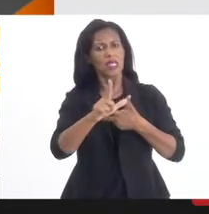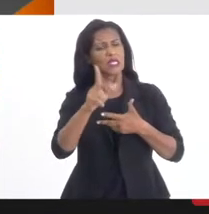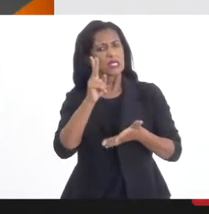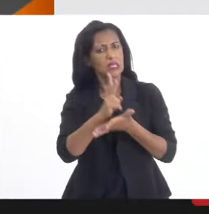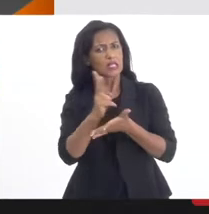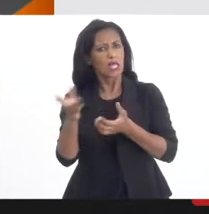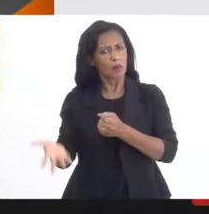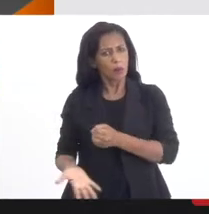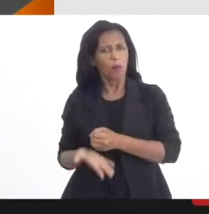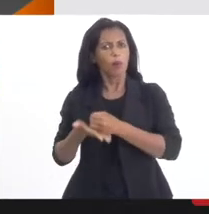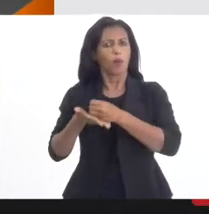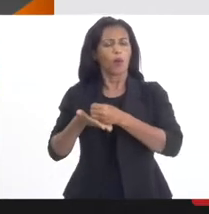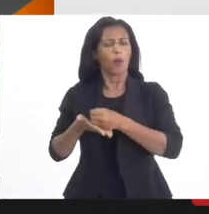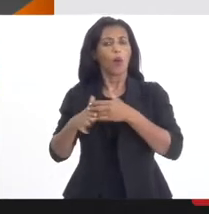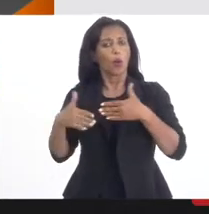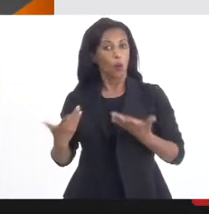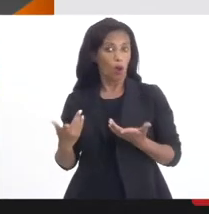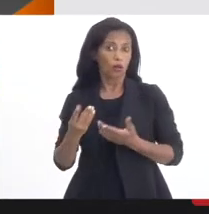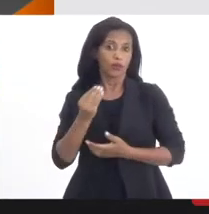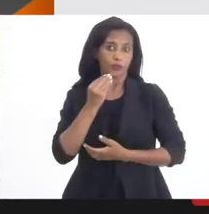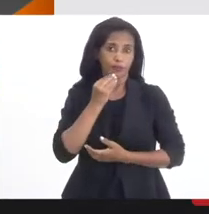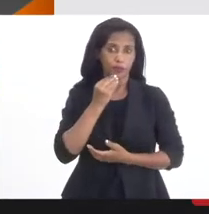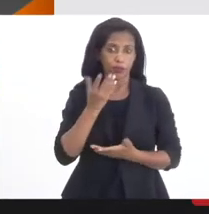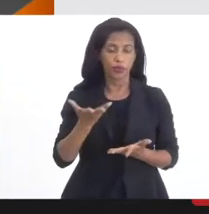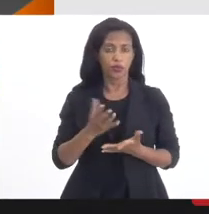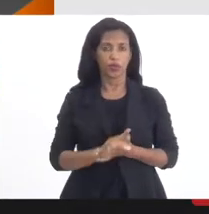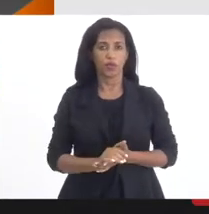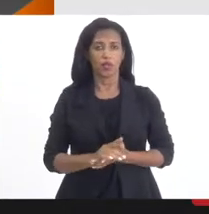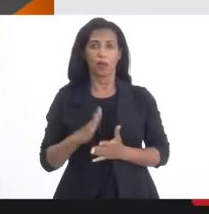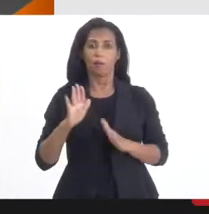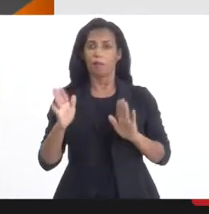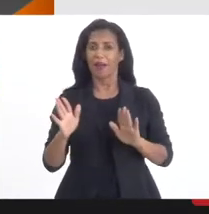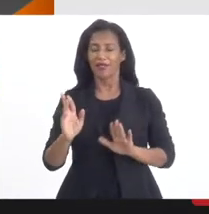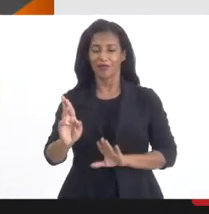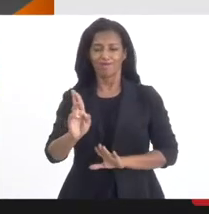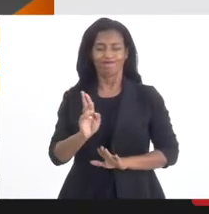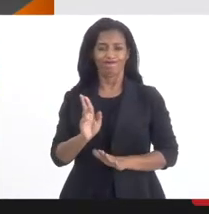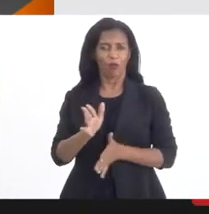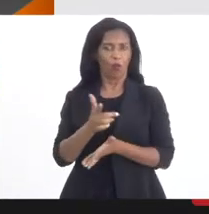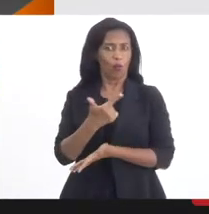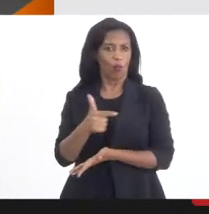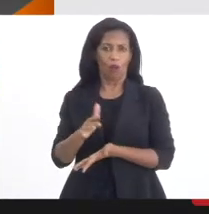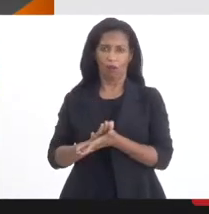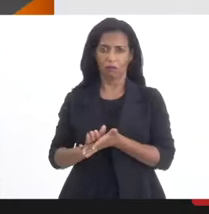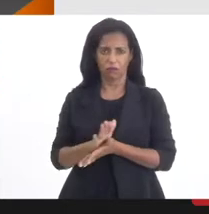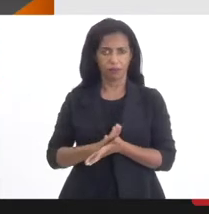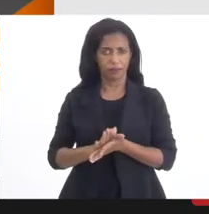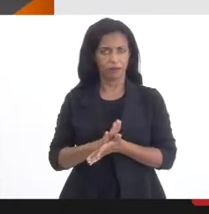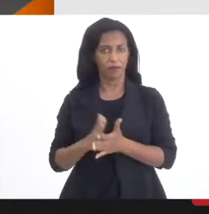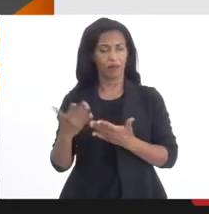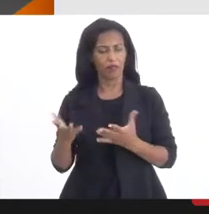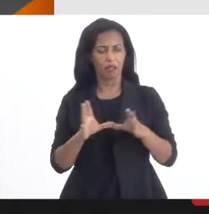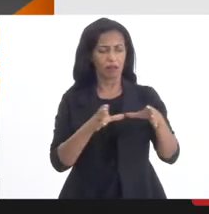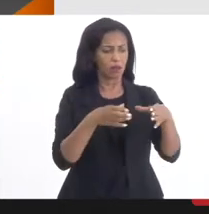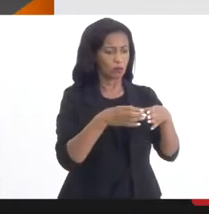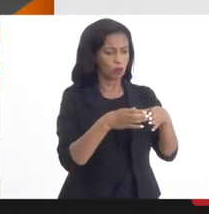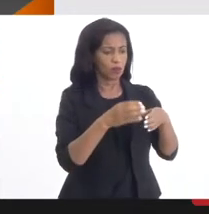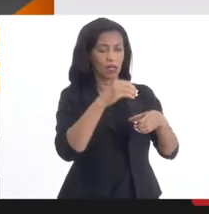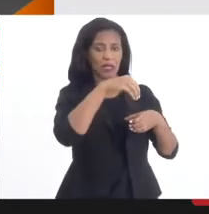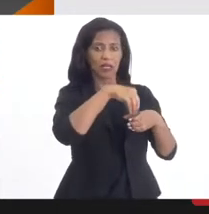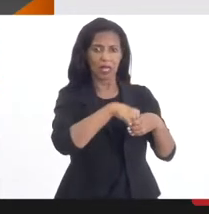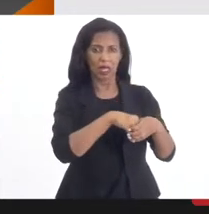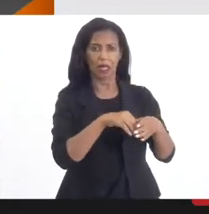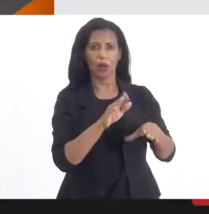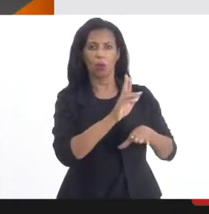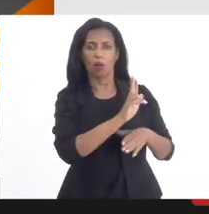apoiou quando podia, mas que não obtiveram resultados. Tanto a comunidade interna da UESO,